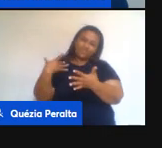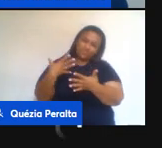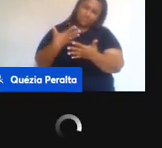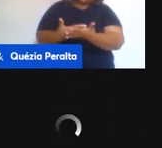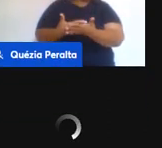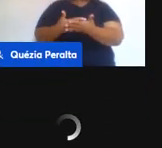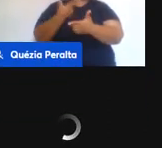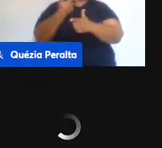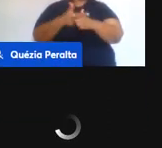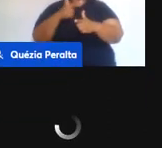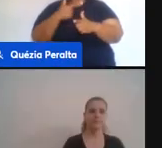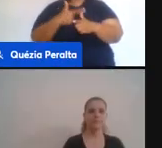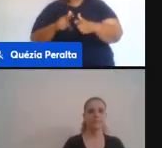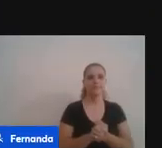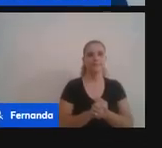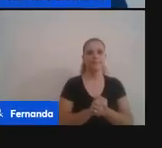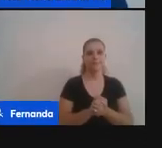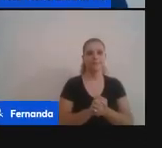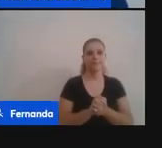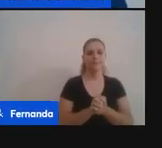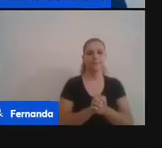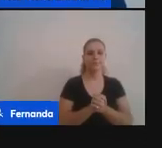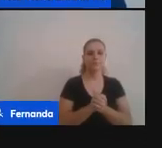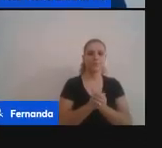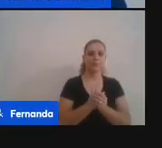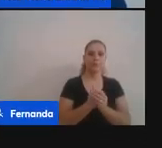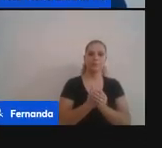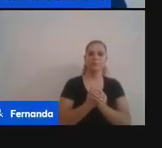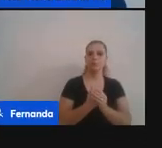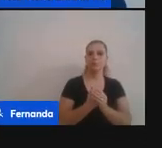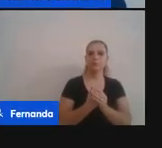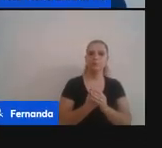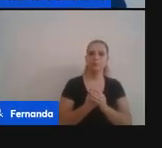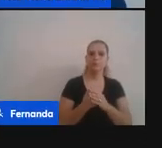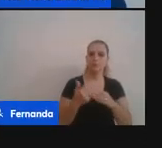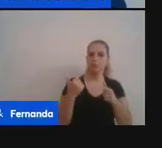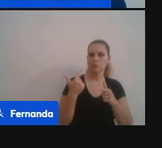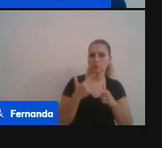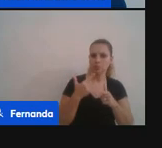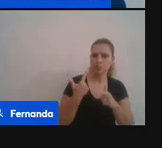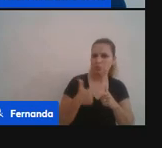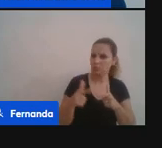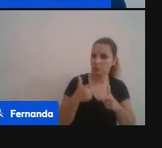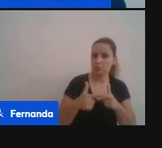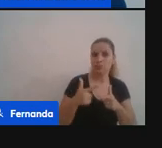problema conjuntural que vai forçar a nossa